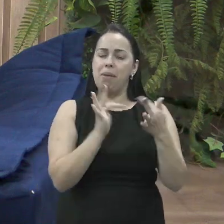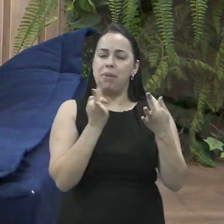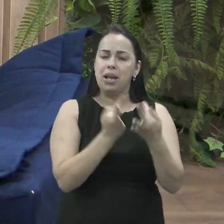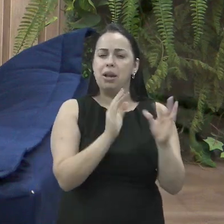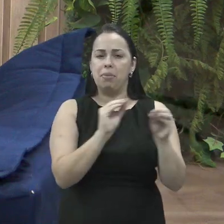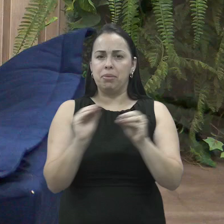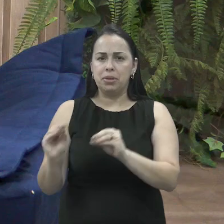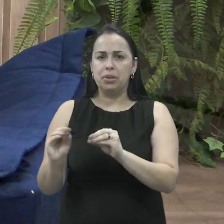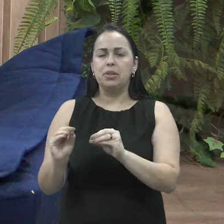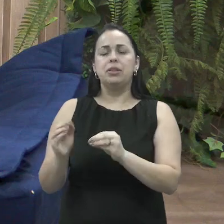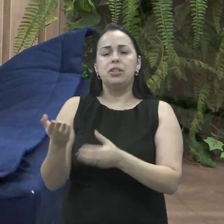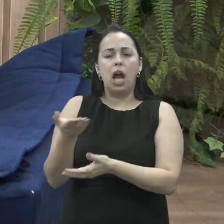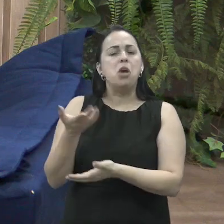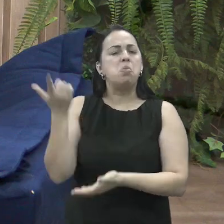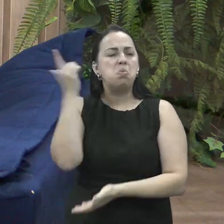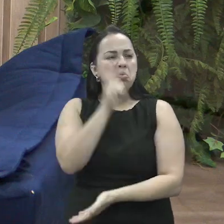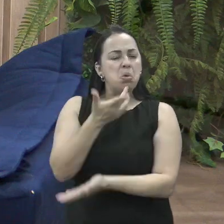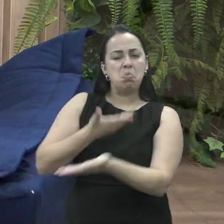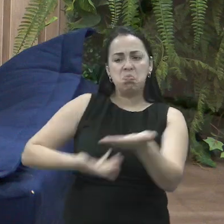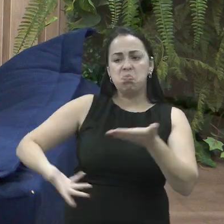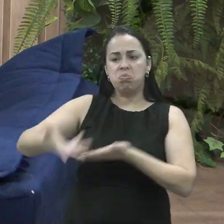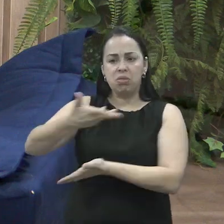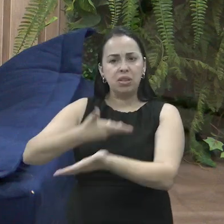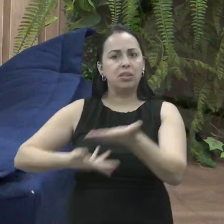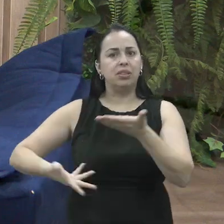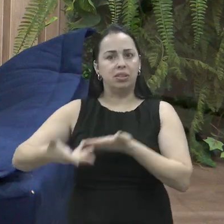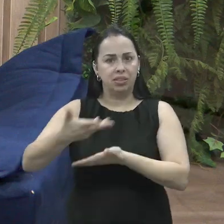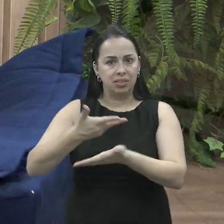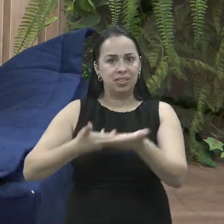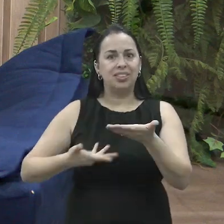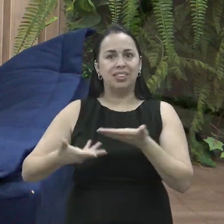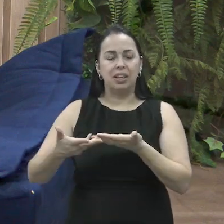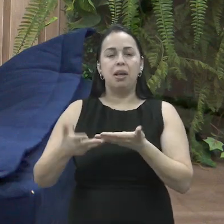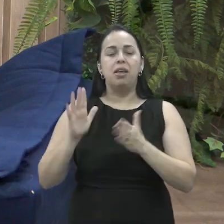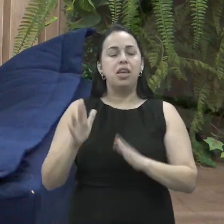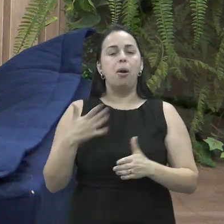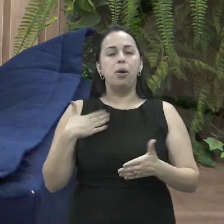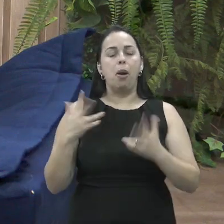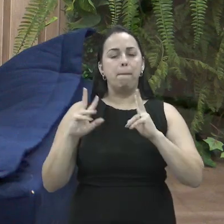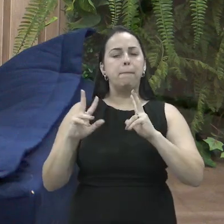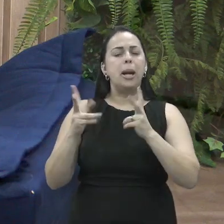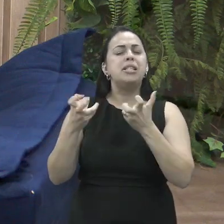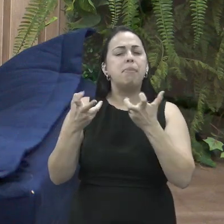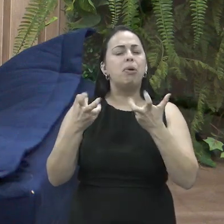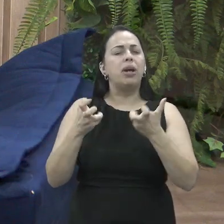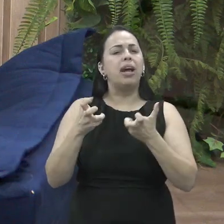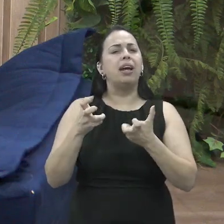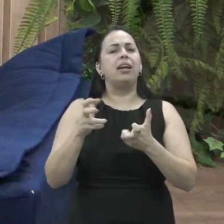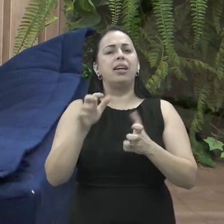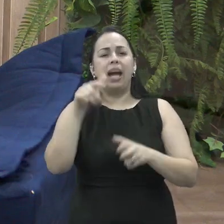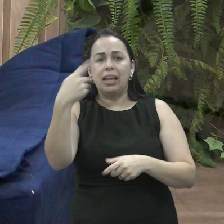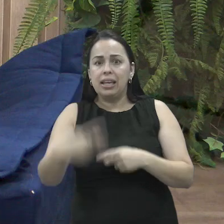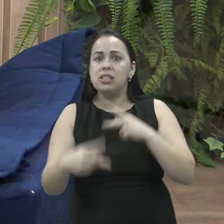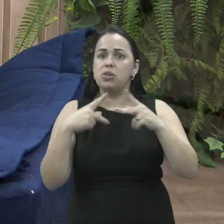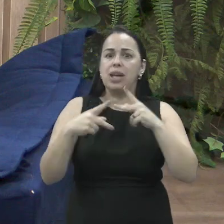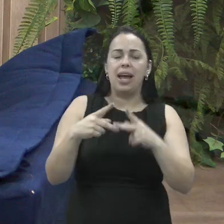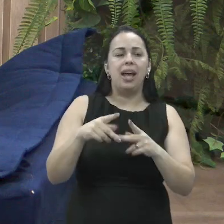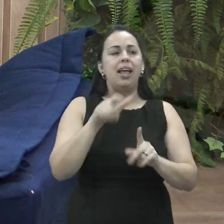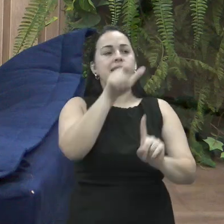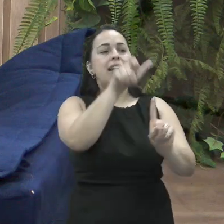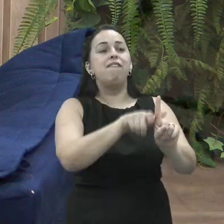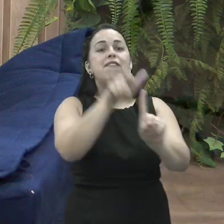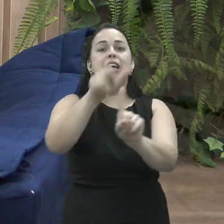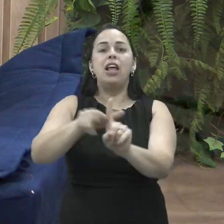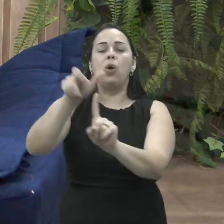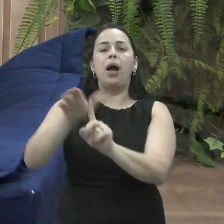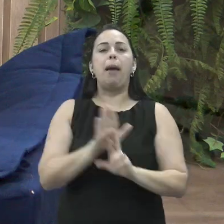E nesses 3 anos tivemos um relacionamento muito bom na cidade. O meu voto é um voto que não é um voto de bairro. Eu percebo que em São José tem muito essa questão do